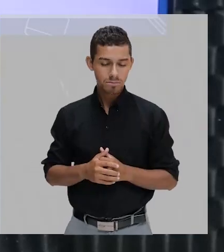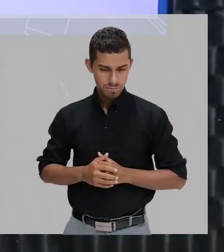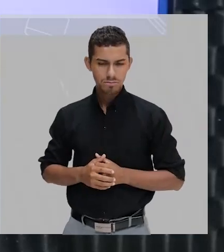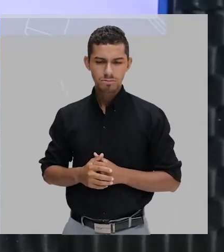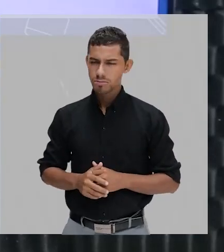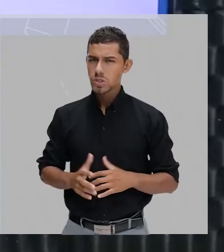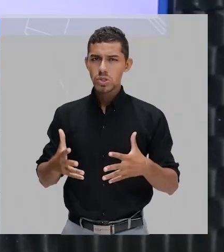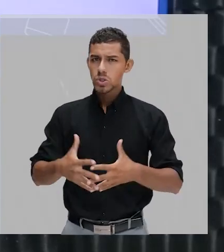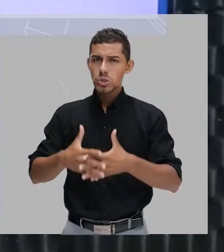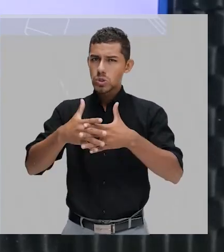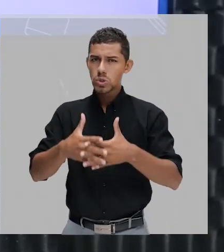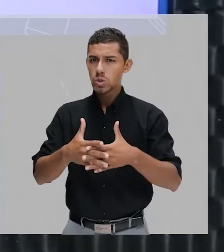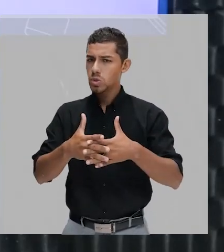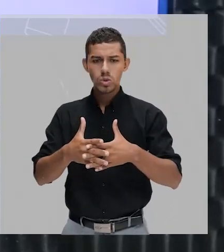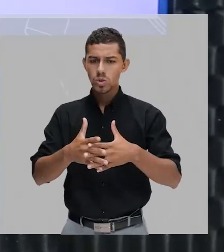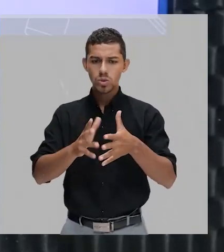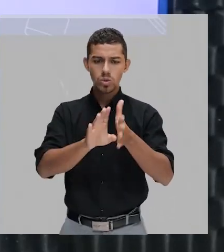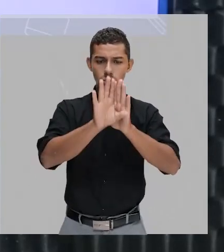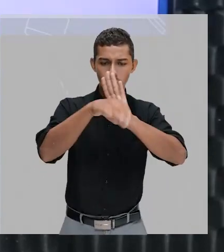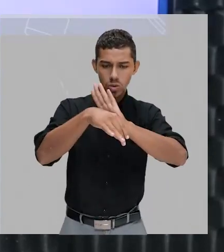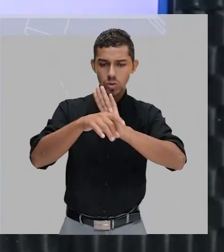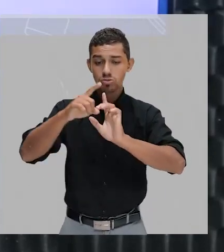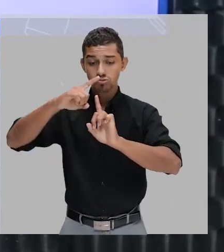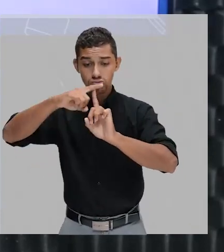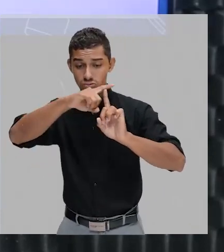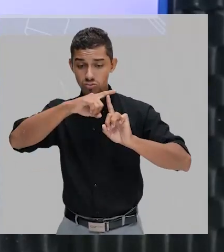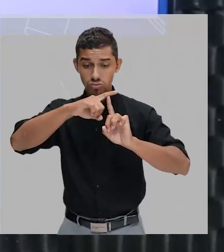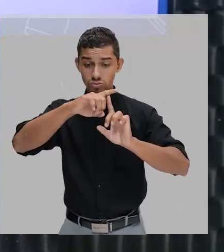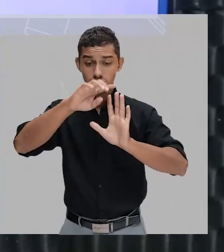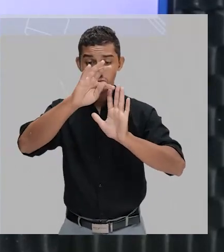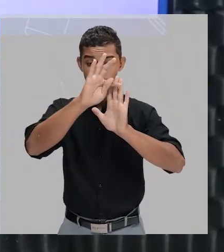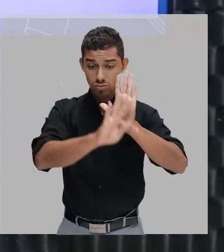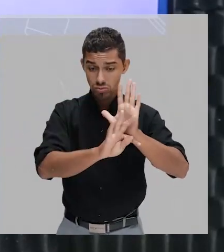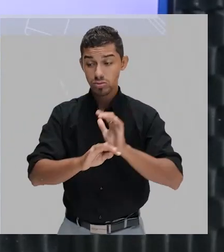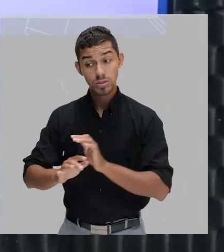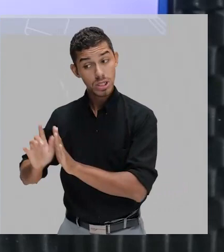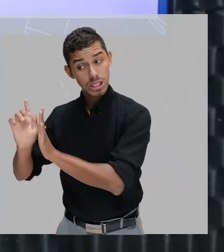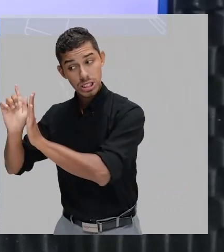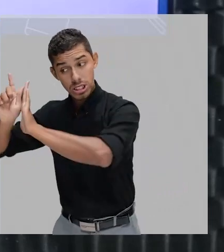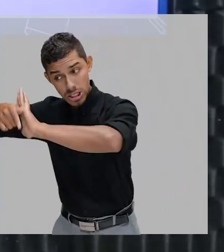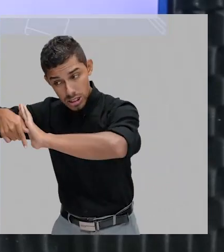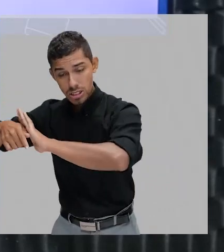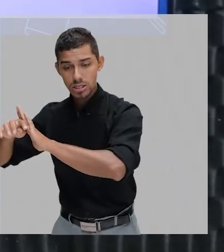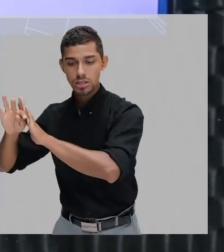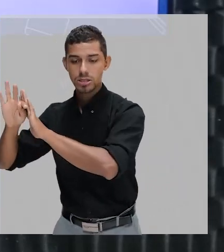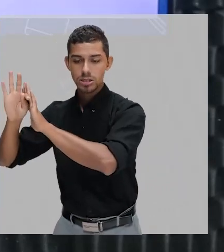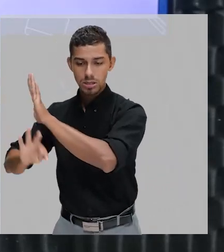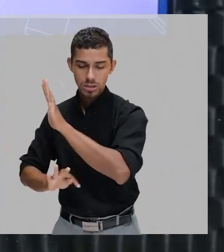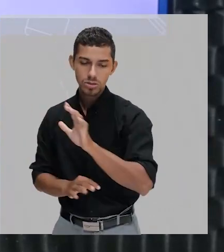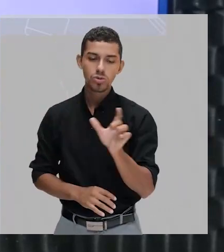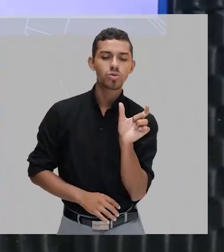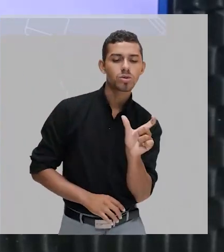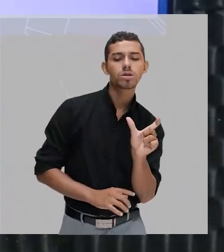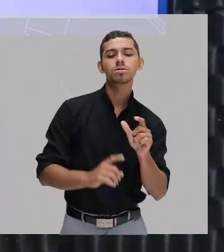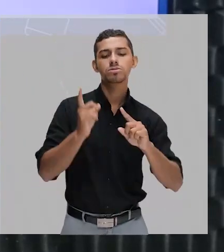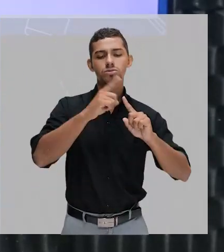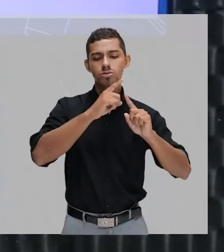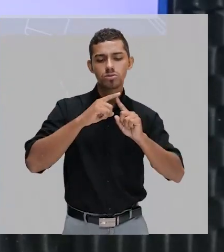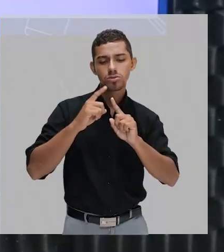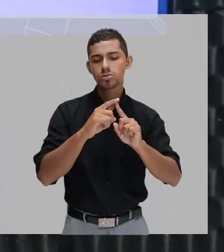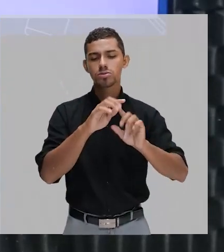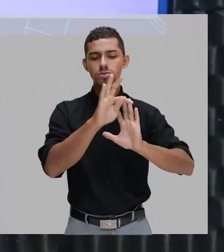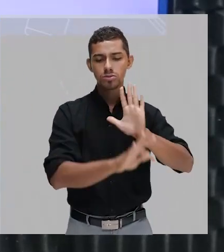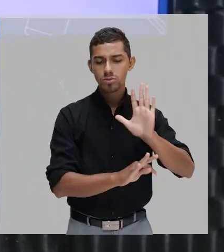não devem confundir os conceitos de tipo textual e gêneros textuais. O que são os tipos textuais?